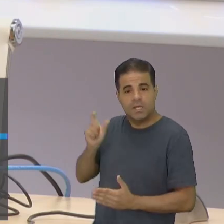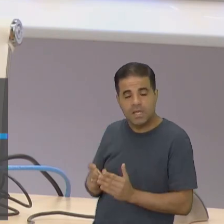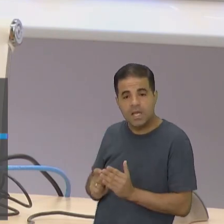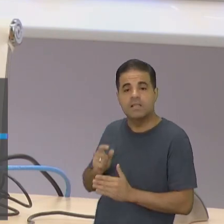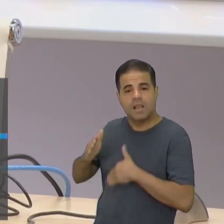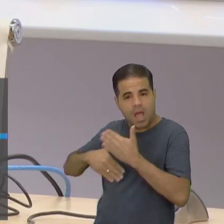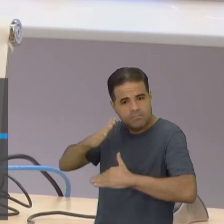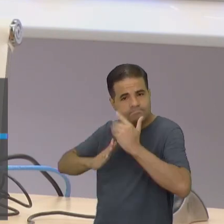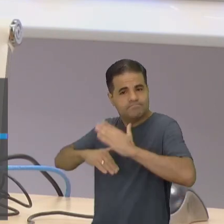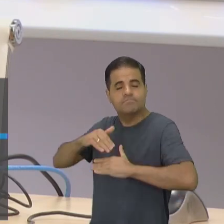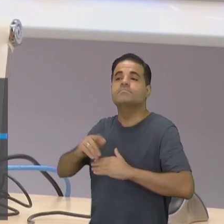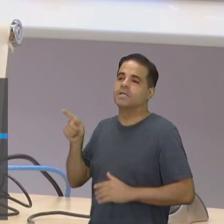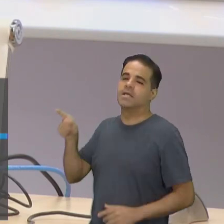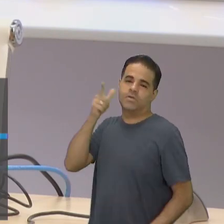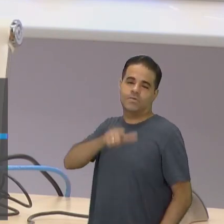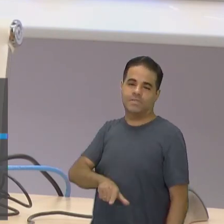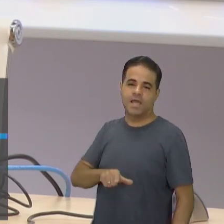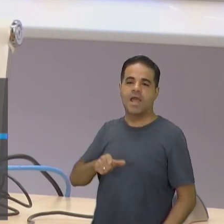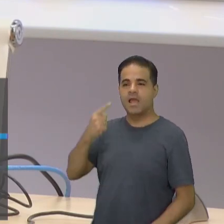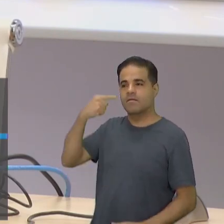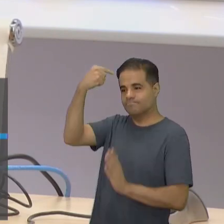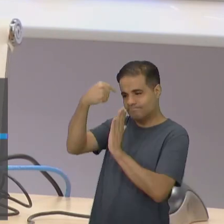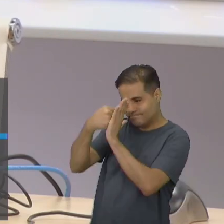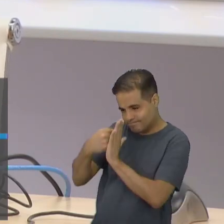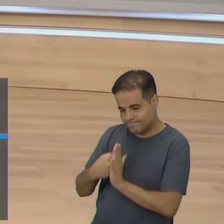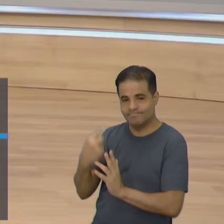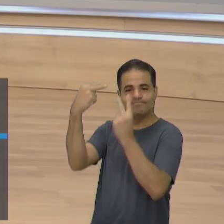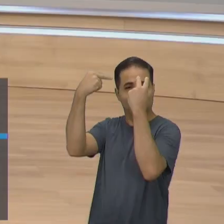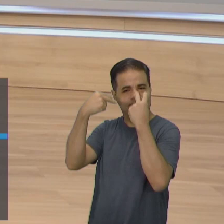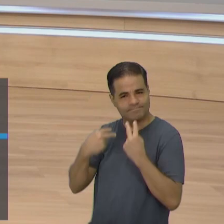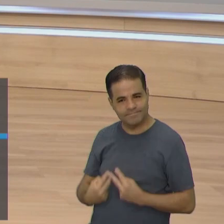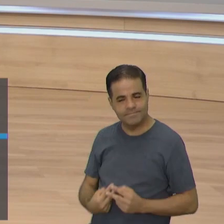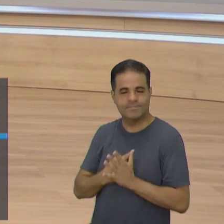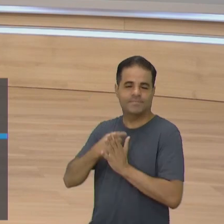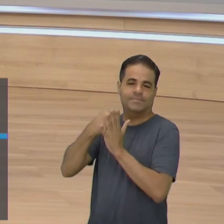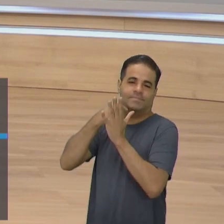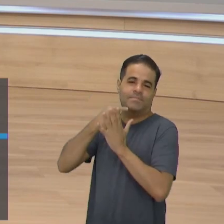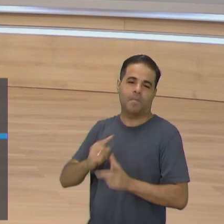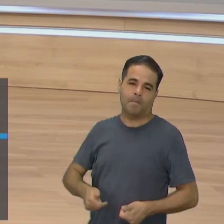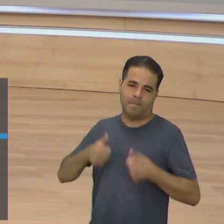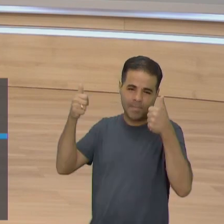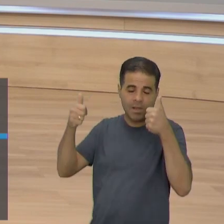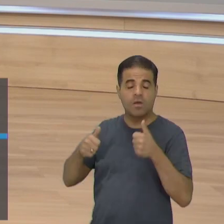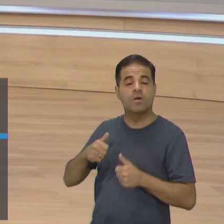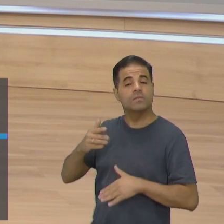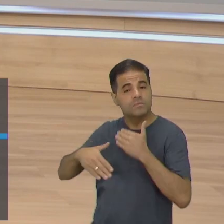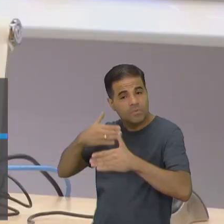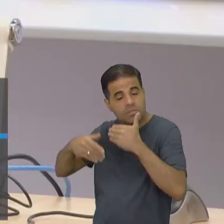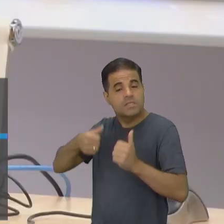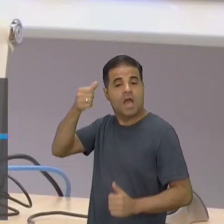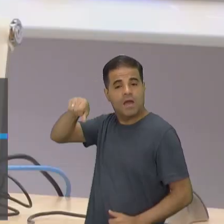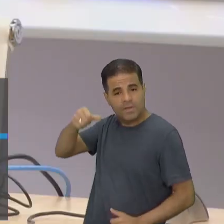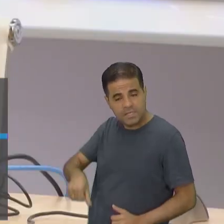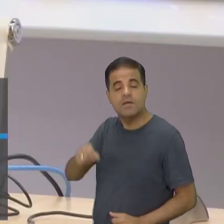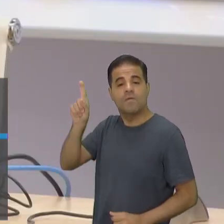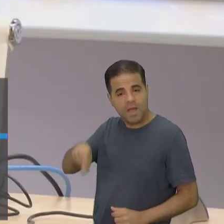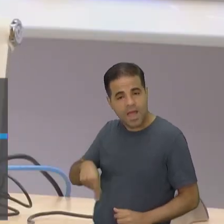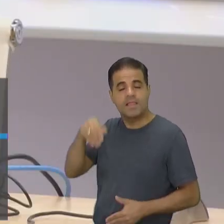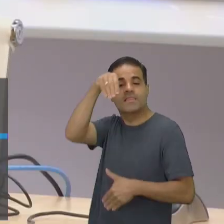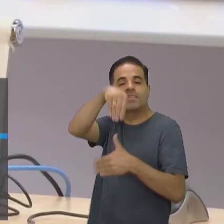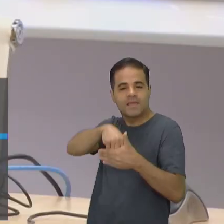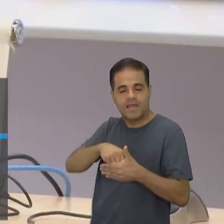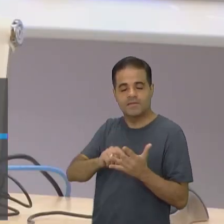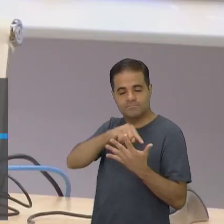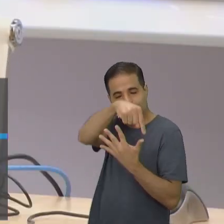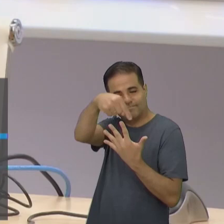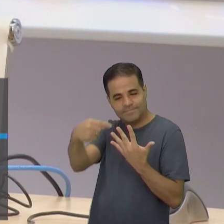dentro desse processo, ele também consegue se analisar de uma forma melhor. Tá? Então, o processo da avaliação também, ele vem dentro